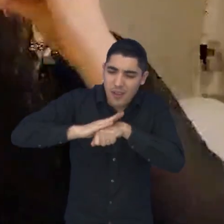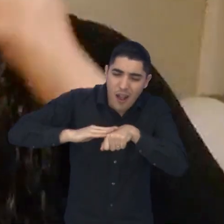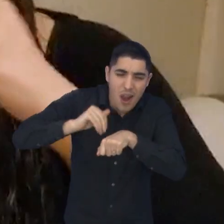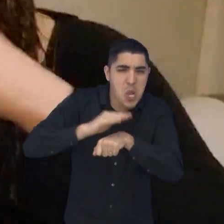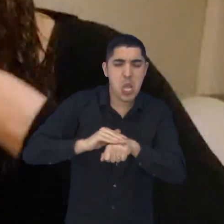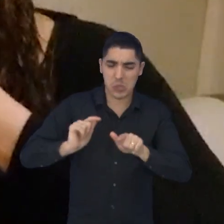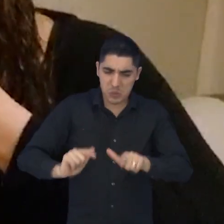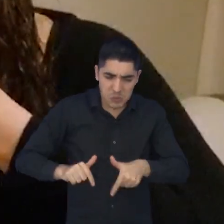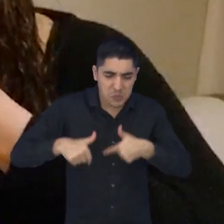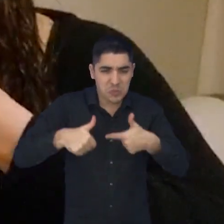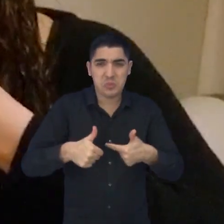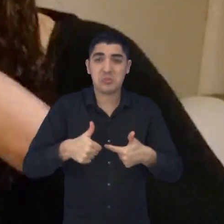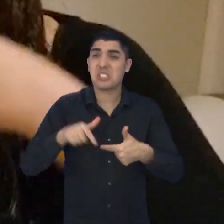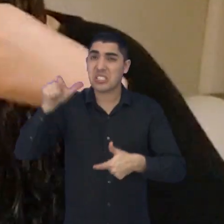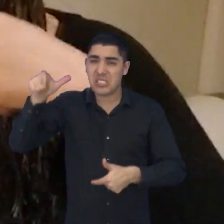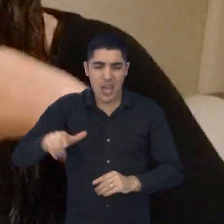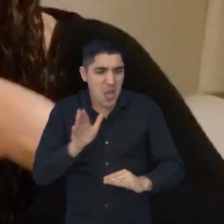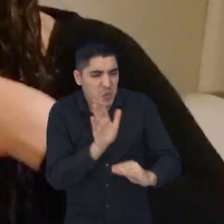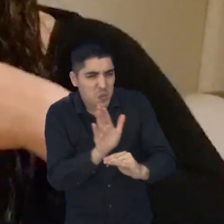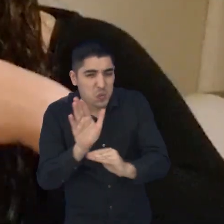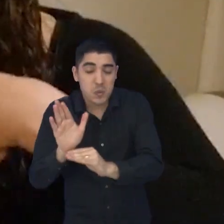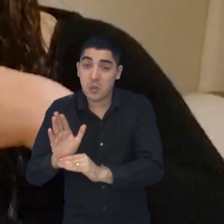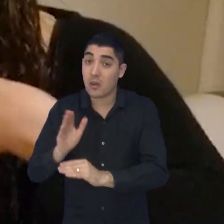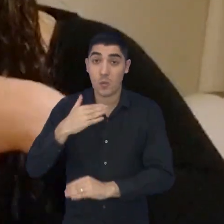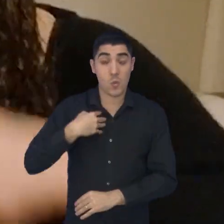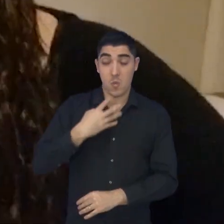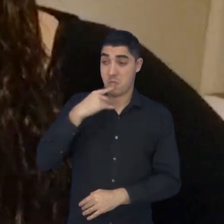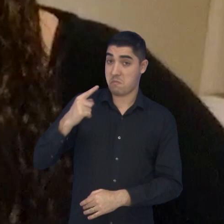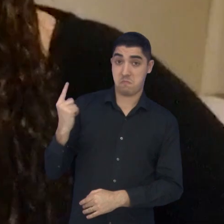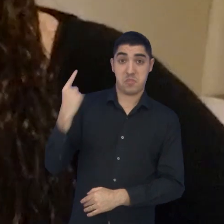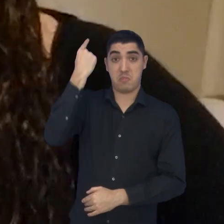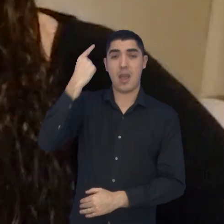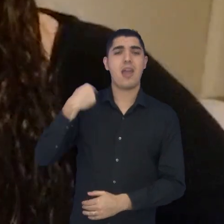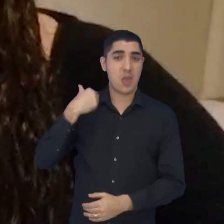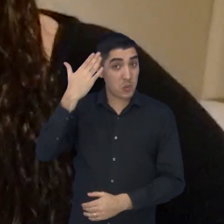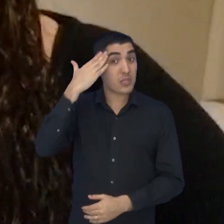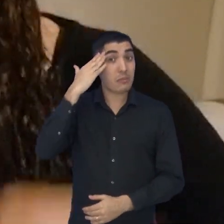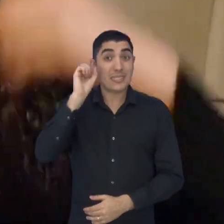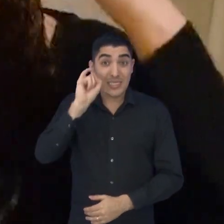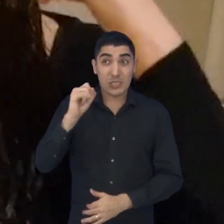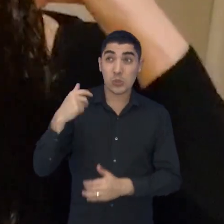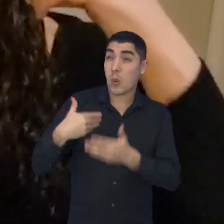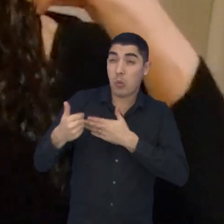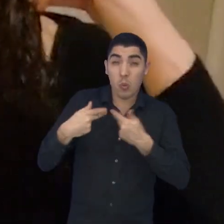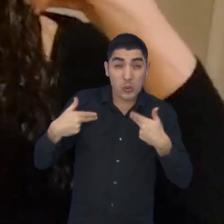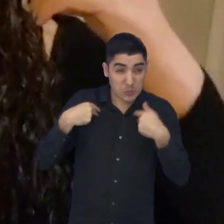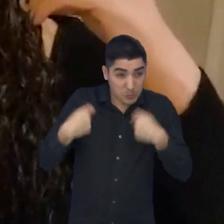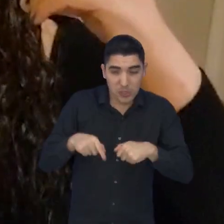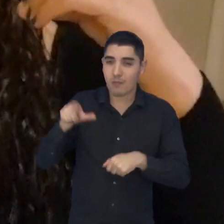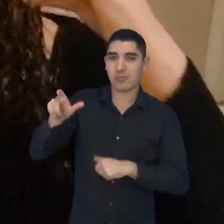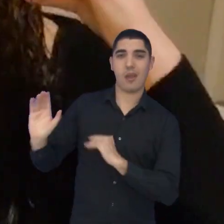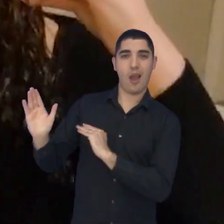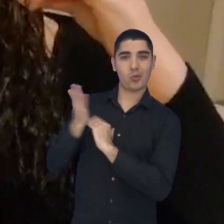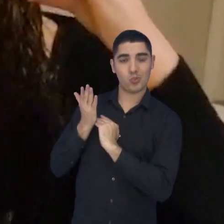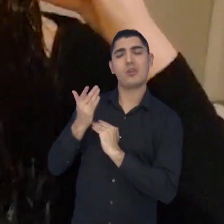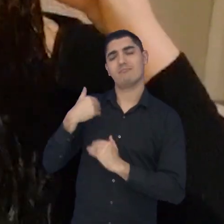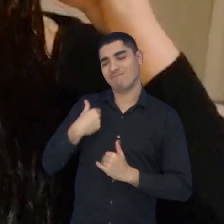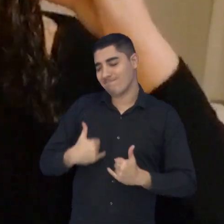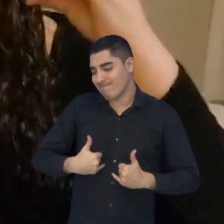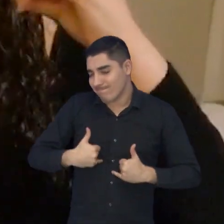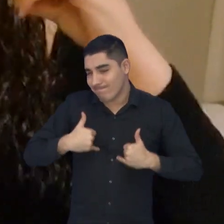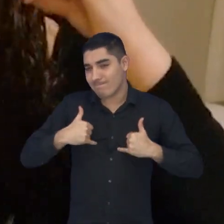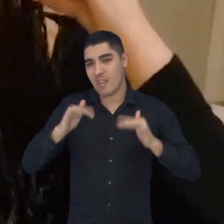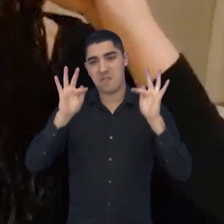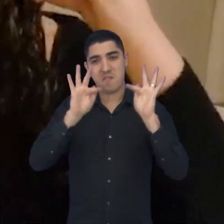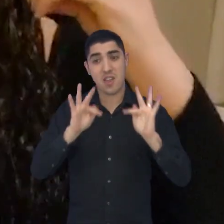prestativa e atenciosa que eu conheço. Eu sei que se um dia eu precisar eu posso contar com você. E eu fico muito feliz de saber que você tá tendo